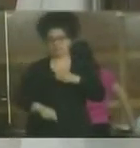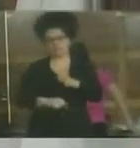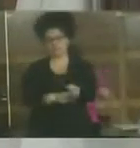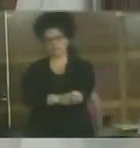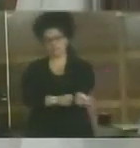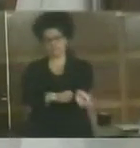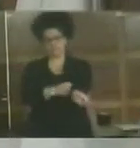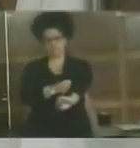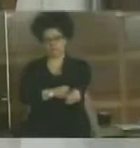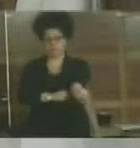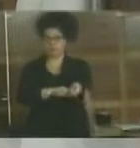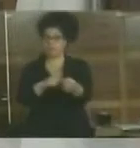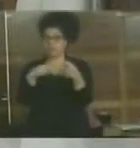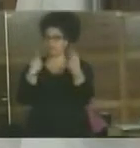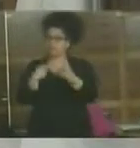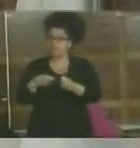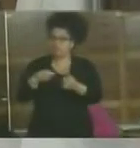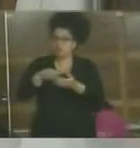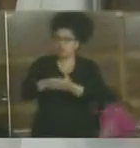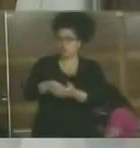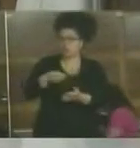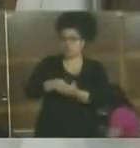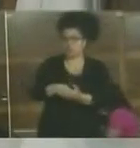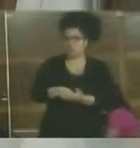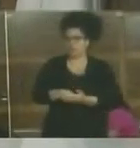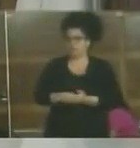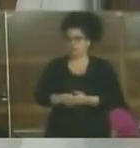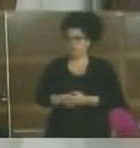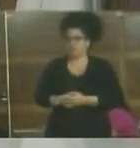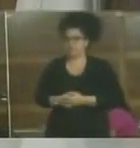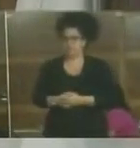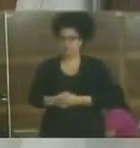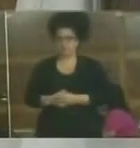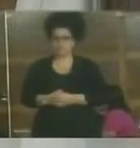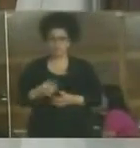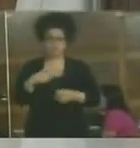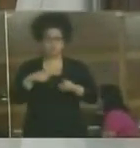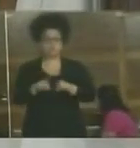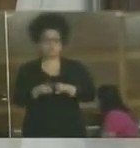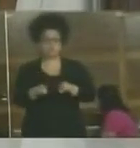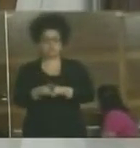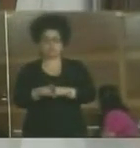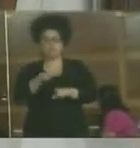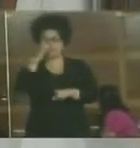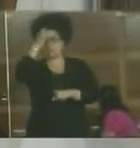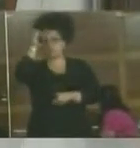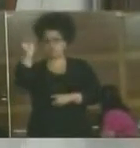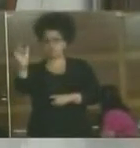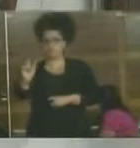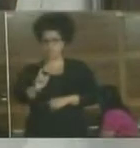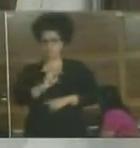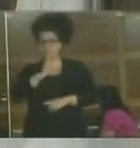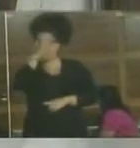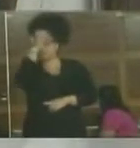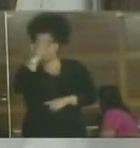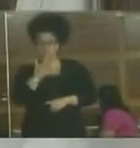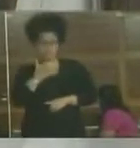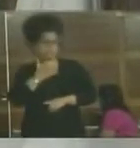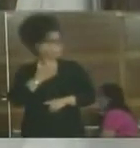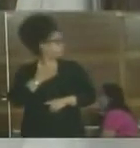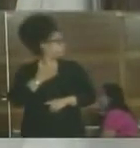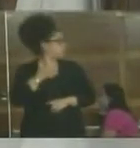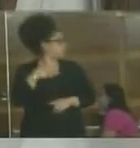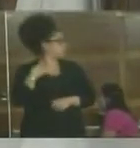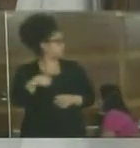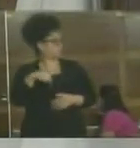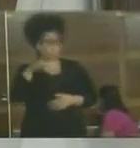aqui cobrar o que não está em funcionamento. Também recebi uma denúncia gravíssima, que eu tenho que averiguar,